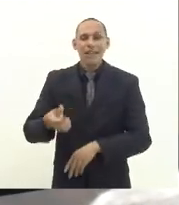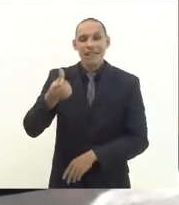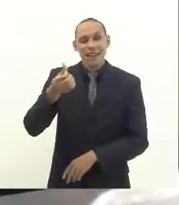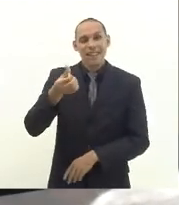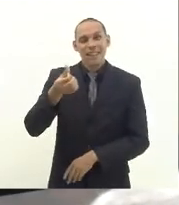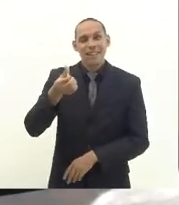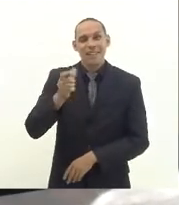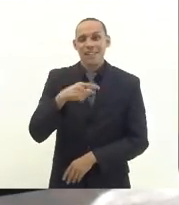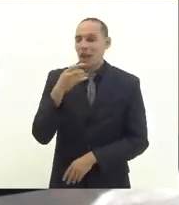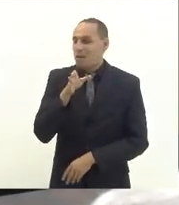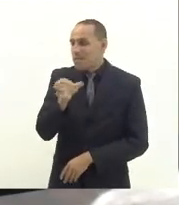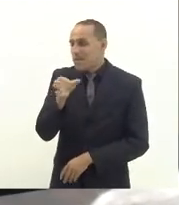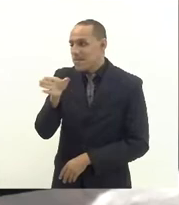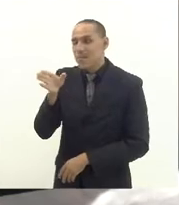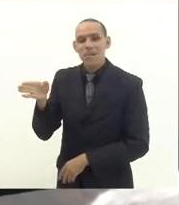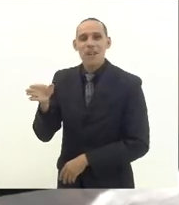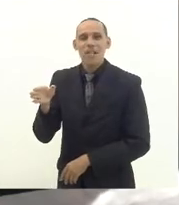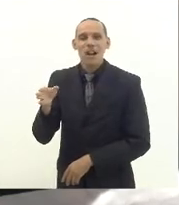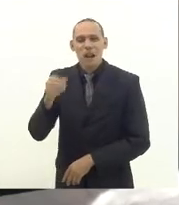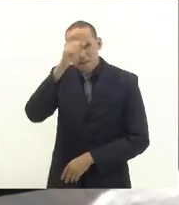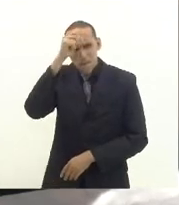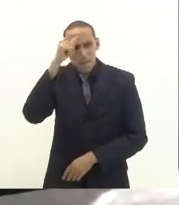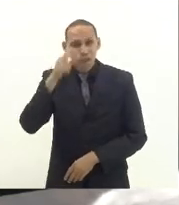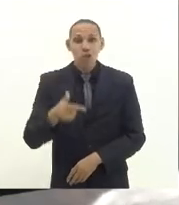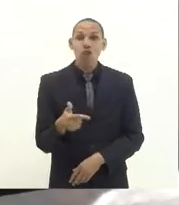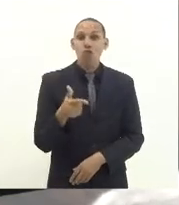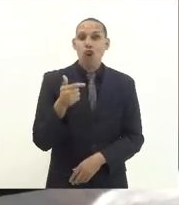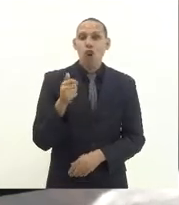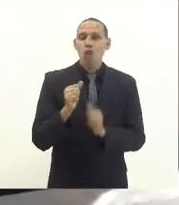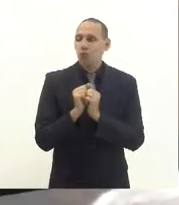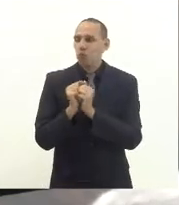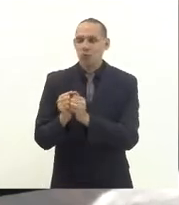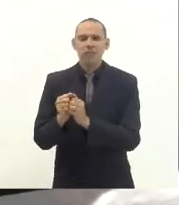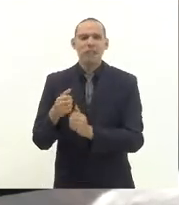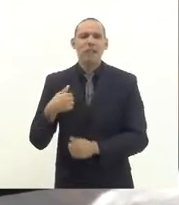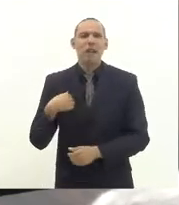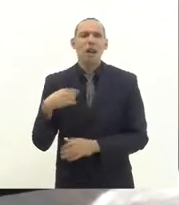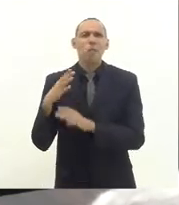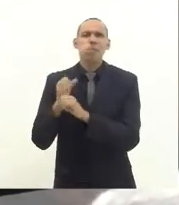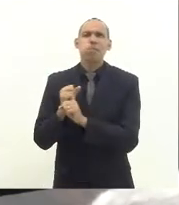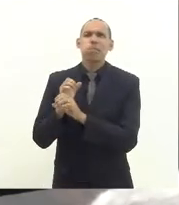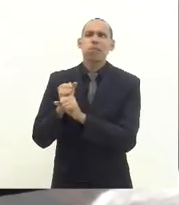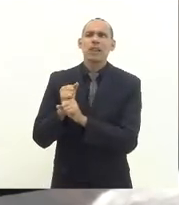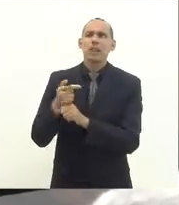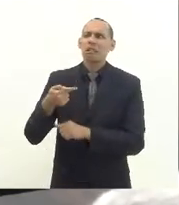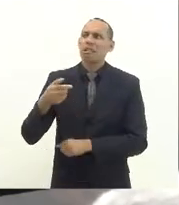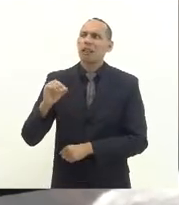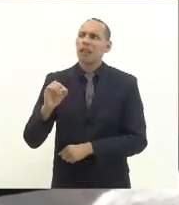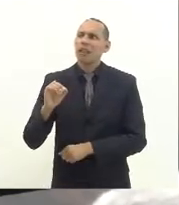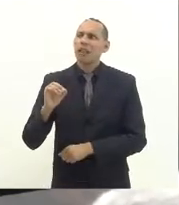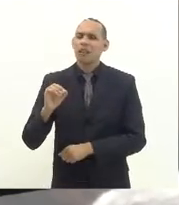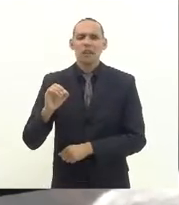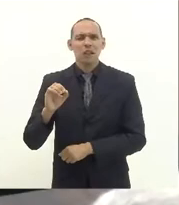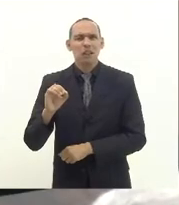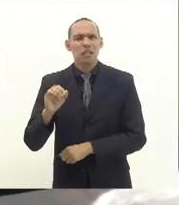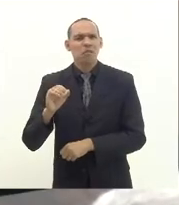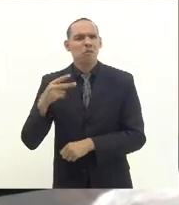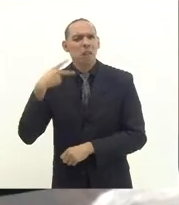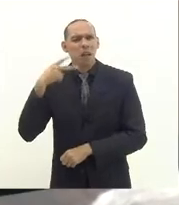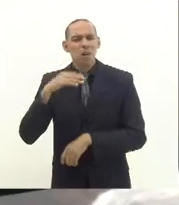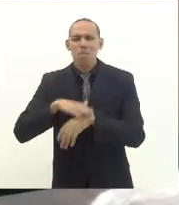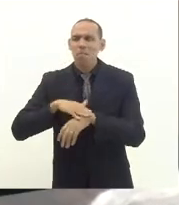cidades tivemos com mais de 12 prefeitos ali eu contei um 70 ou mais vereadores